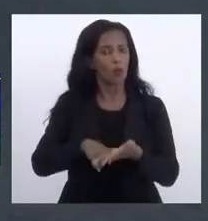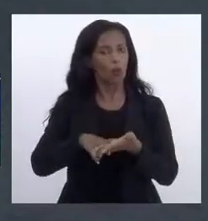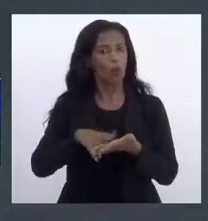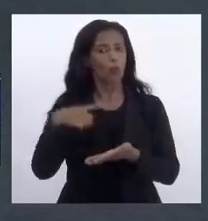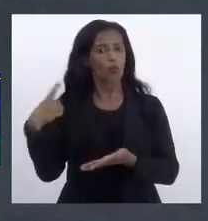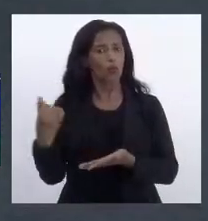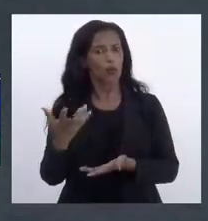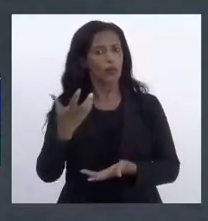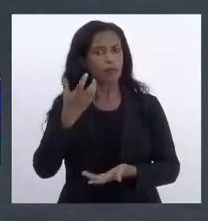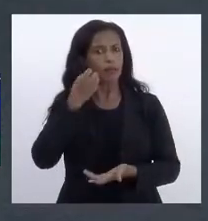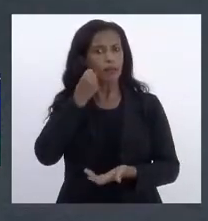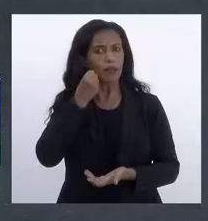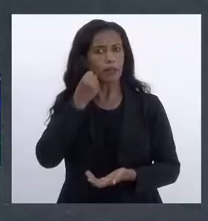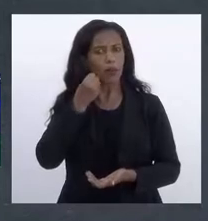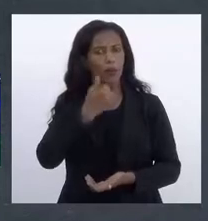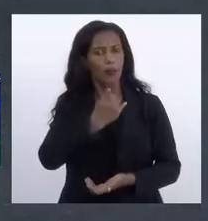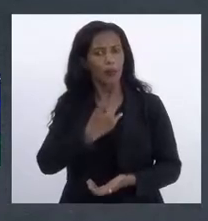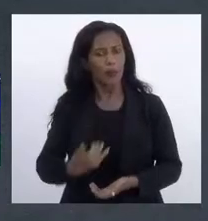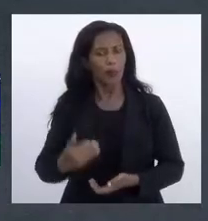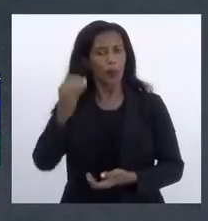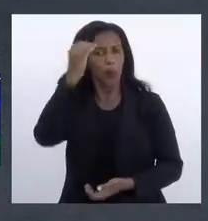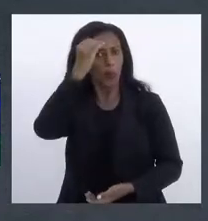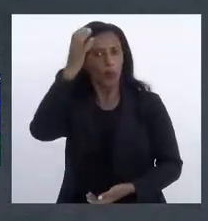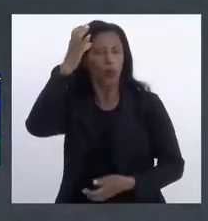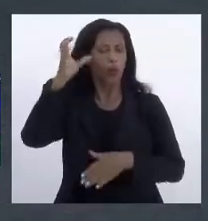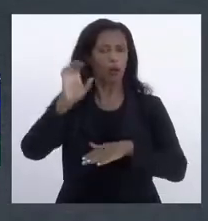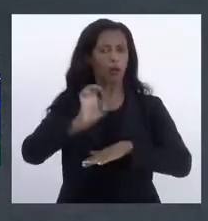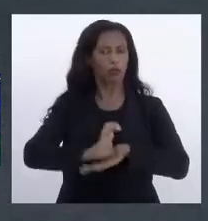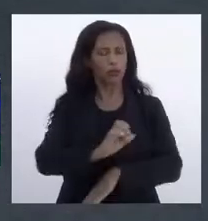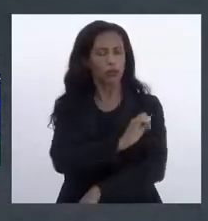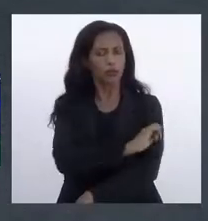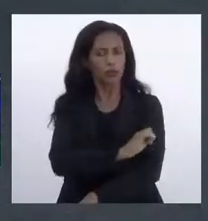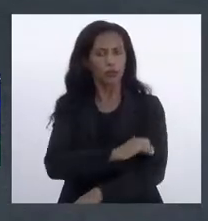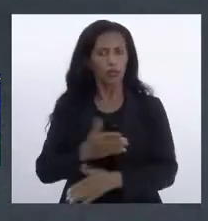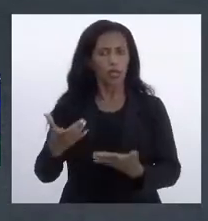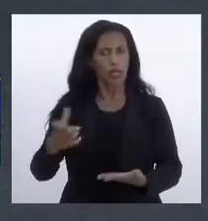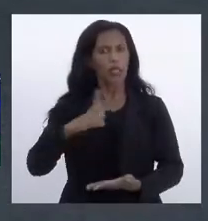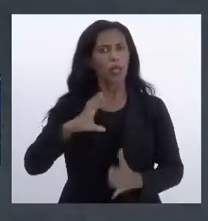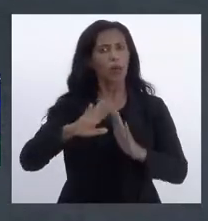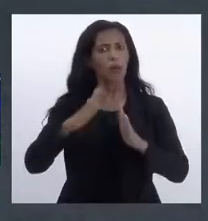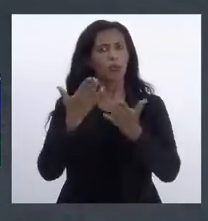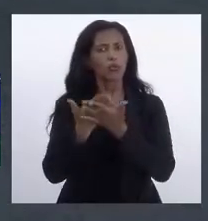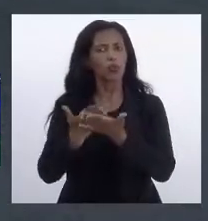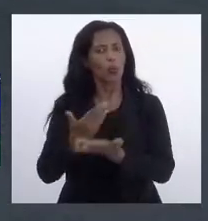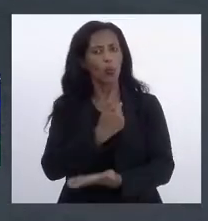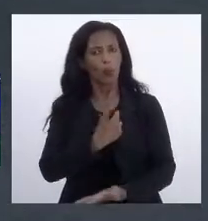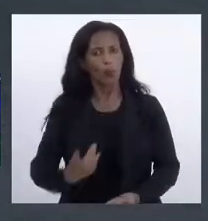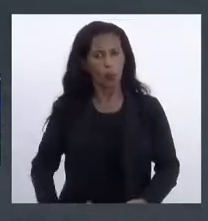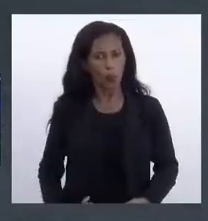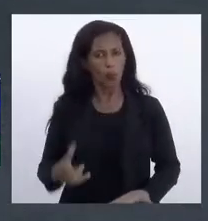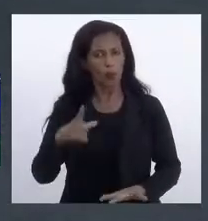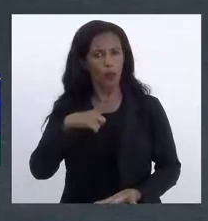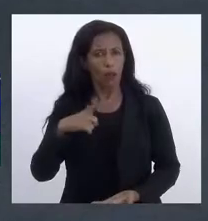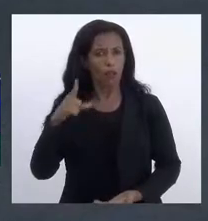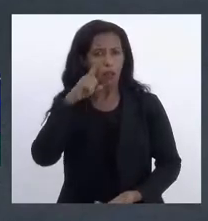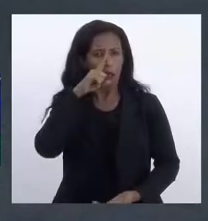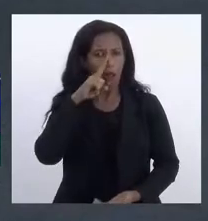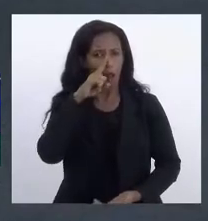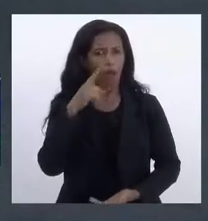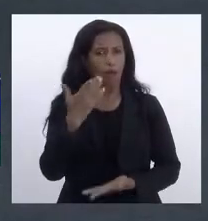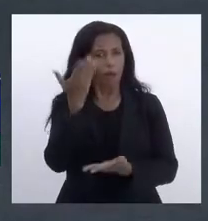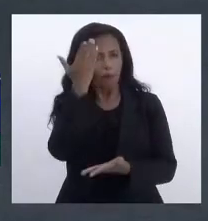nosso patrimônio público, cultural no estado do Rio de Janeiro e ter uma escola pública correndo o risco